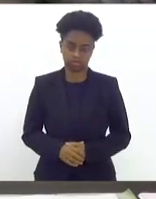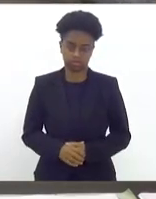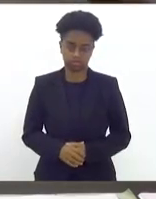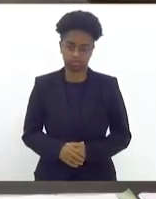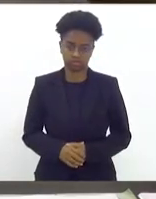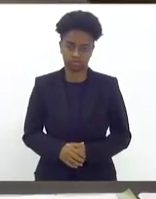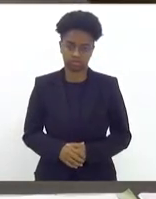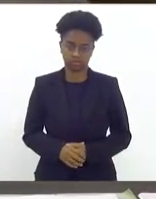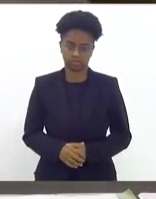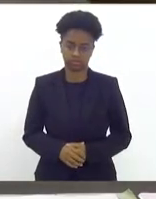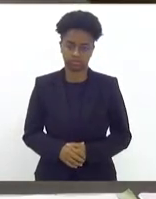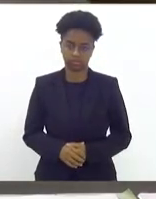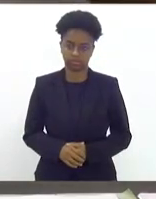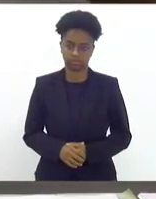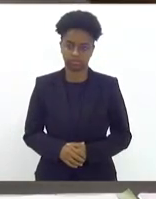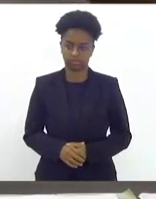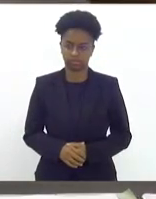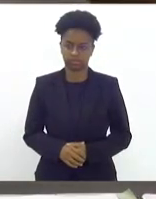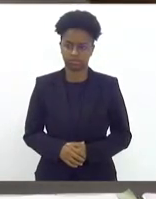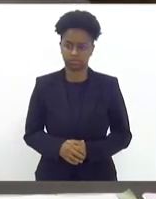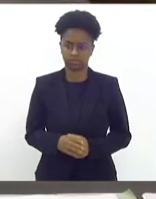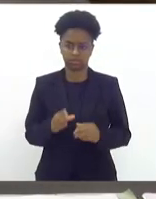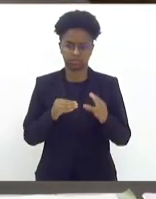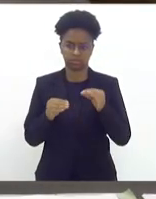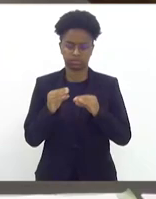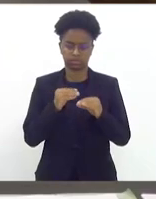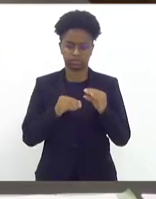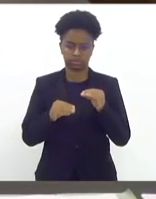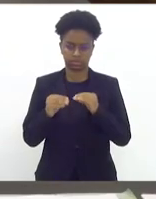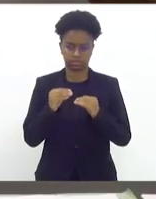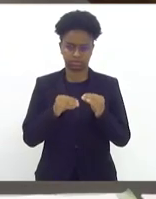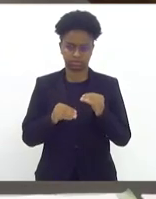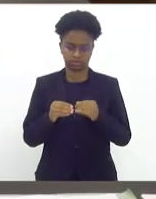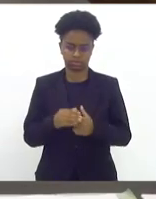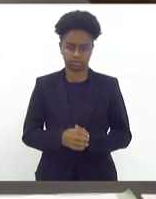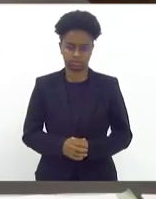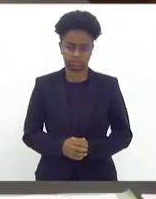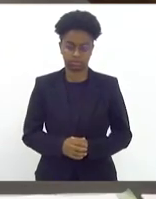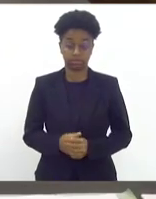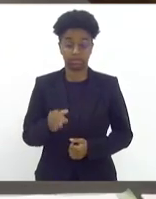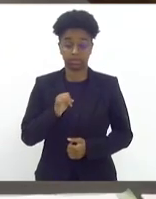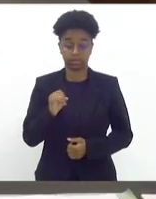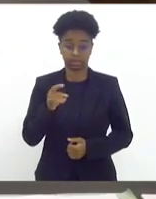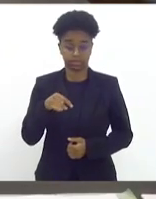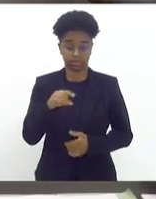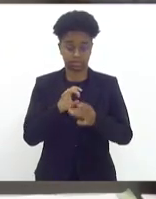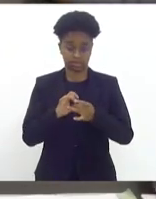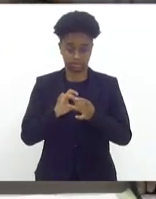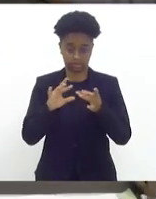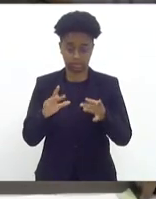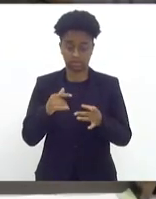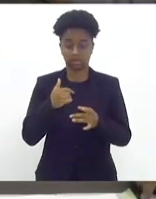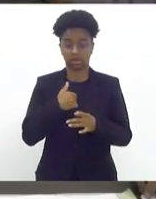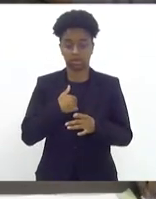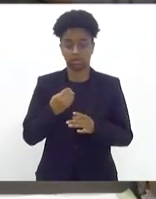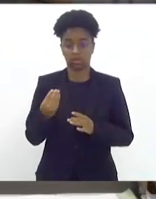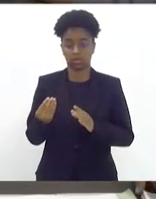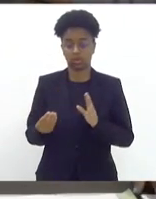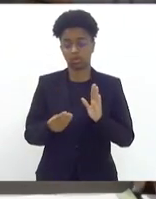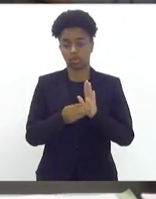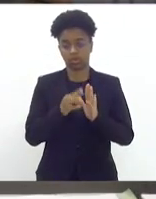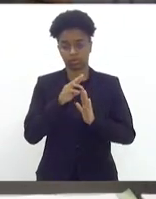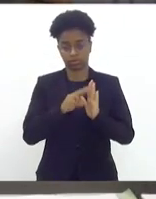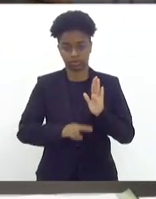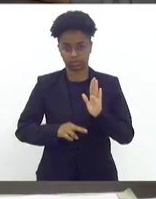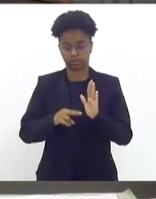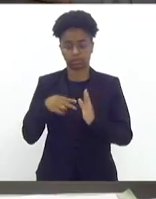Então vou fazer o INEPAC. O INEPAC não tem referência ao livro. Se Vossa Excelência autorizar, vou redesignar como relator o deputado Vinícius